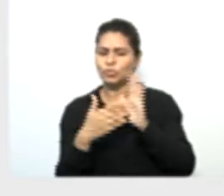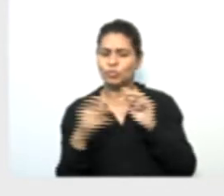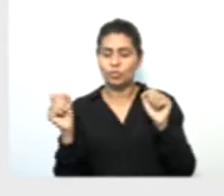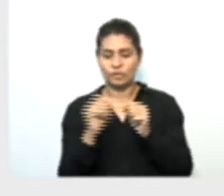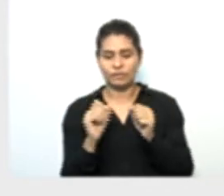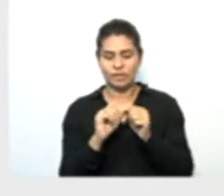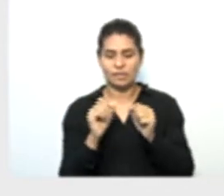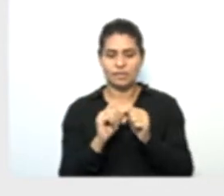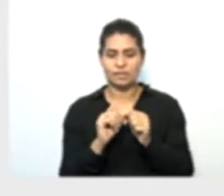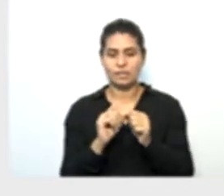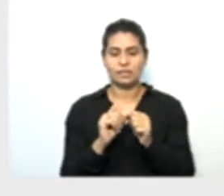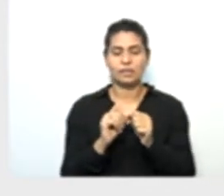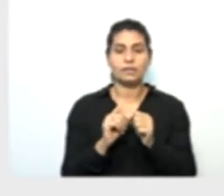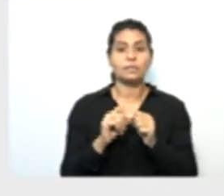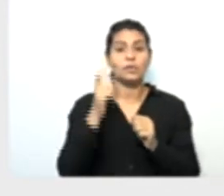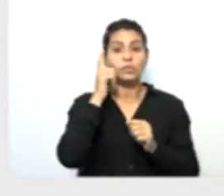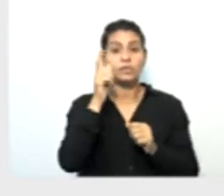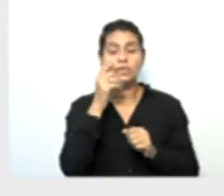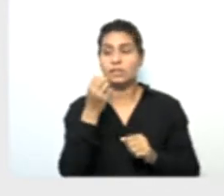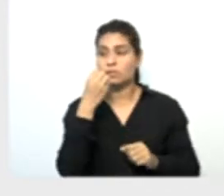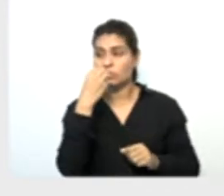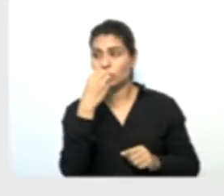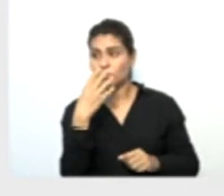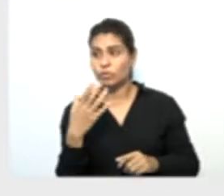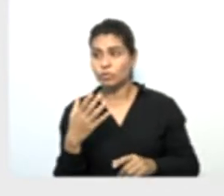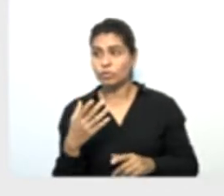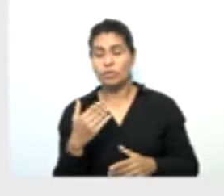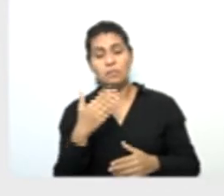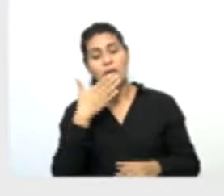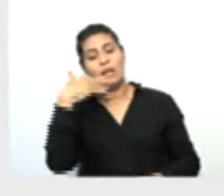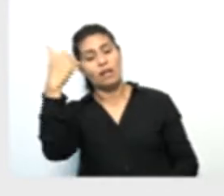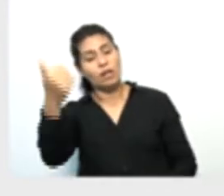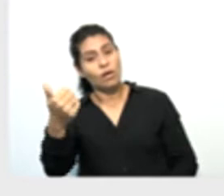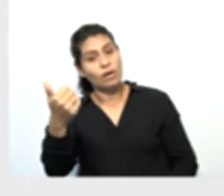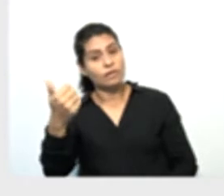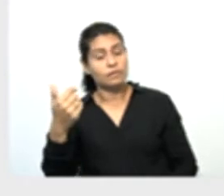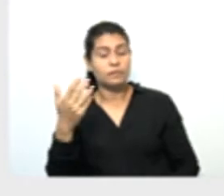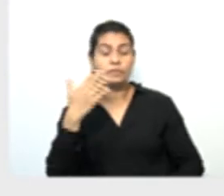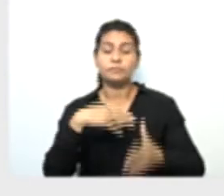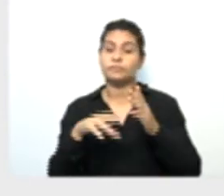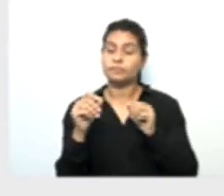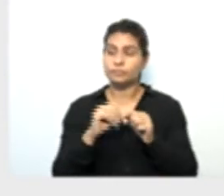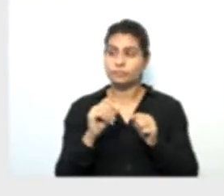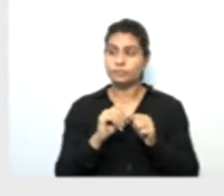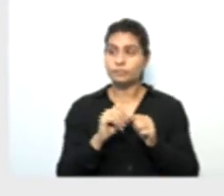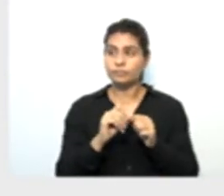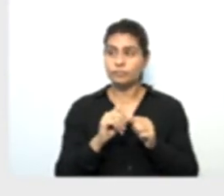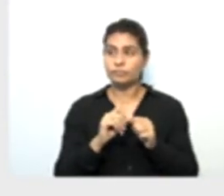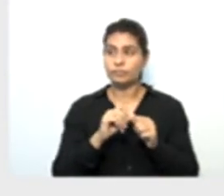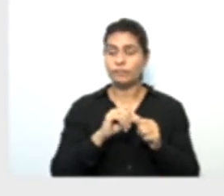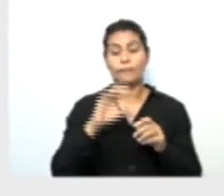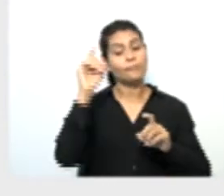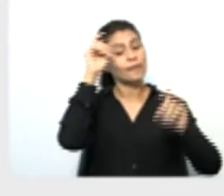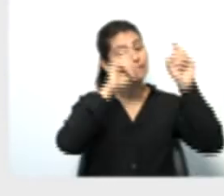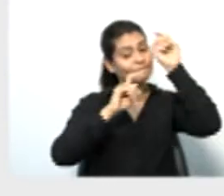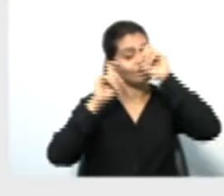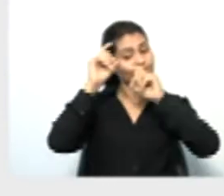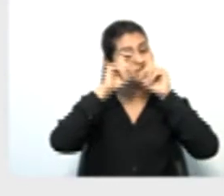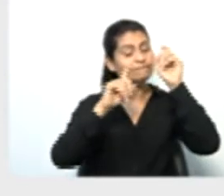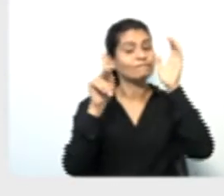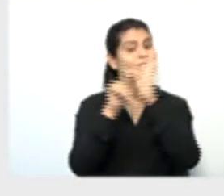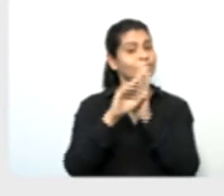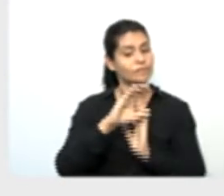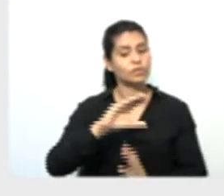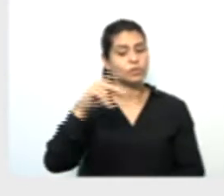processar o produto para você ter produtos mais complexos que vão te dar um retorno melhor. E essa tem que ser uma preocupação da